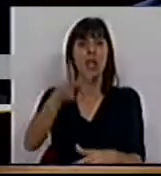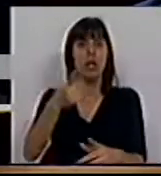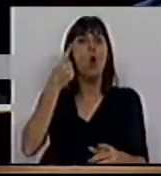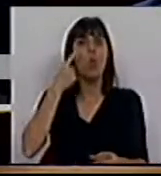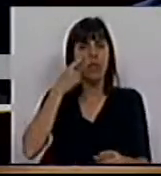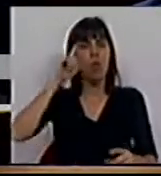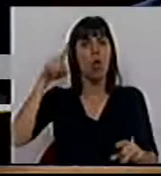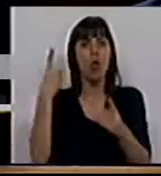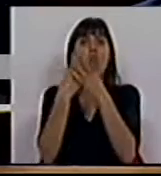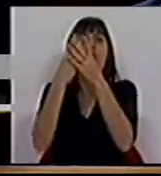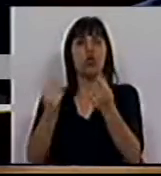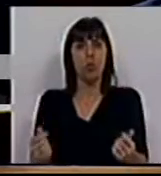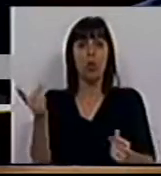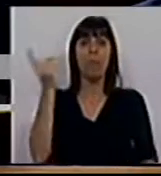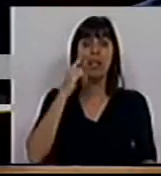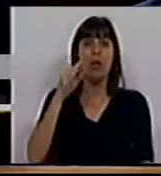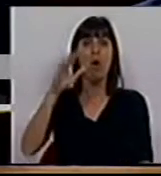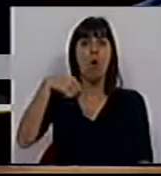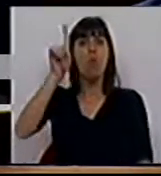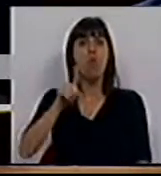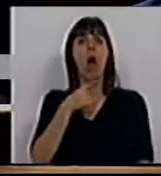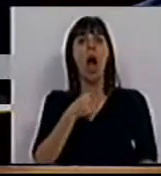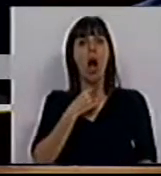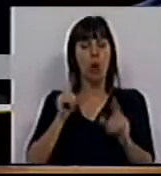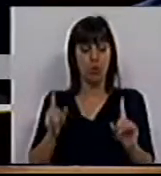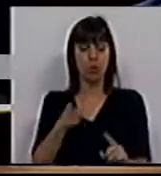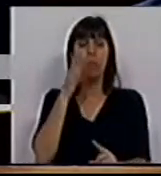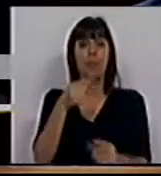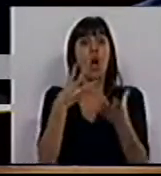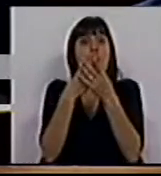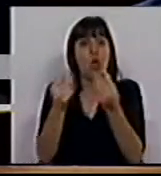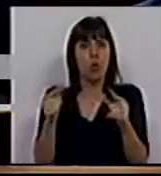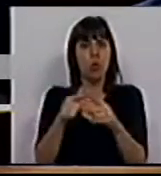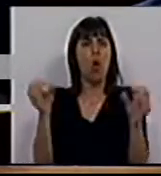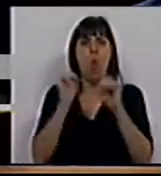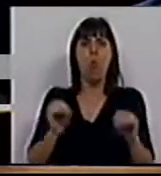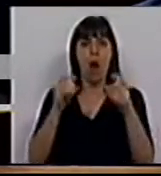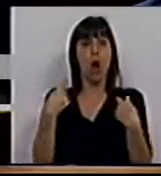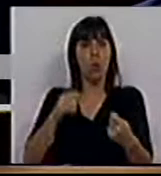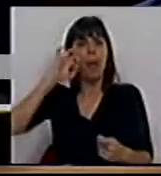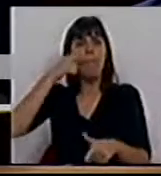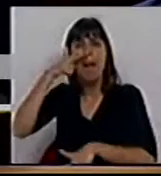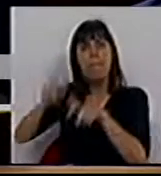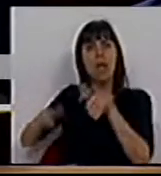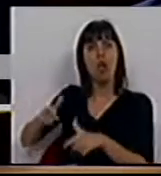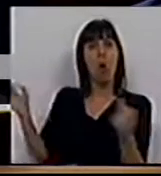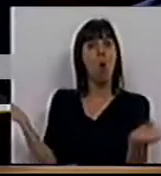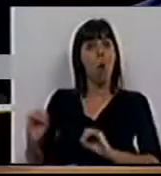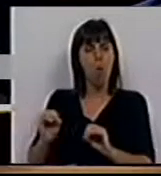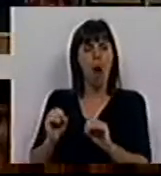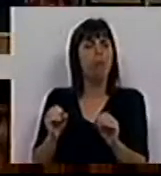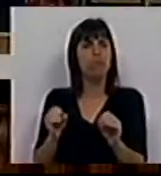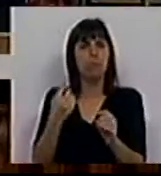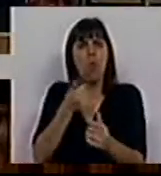tomou conhecimento da solução no dia 1 de agosto. Disse que essa solução não teria nenhum custo para os contribuintes e disse que